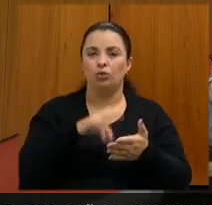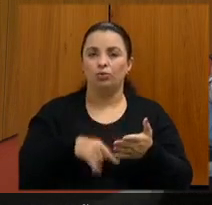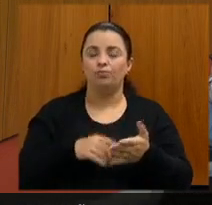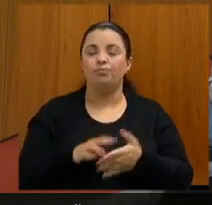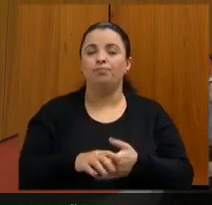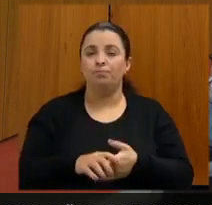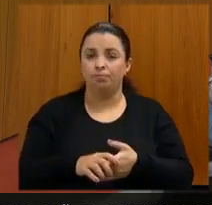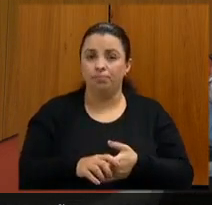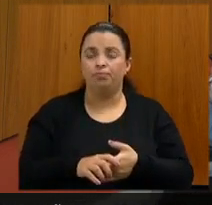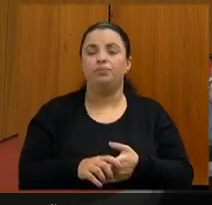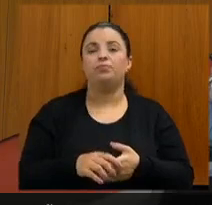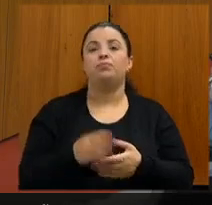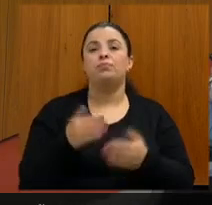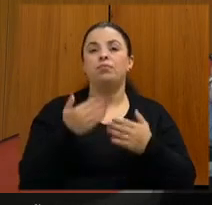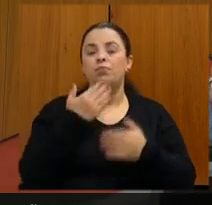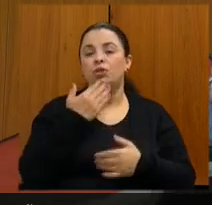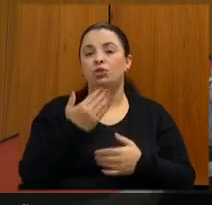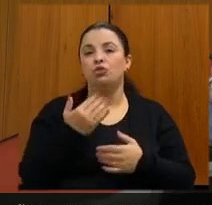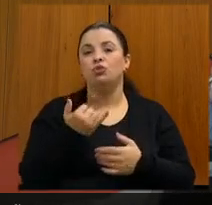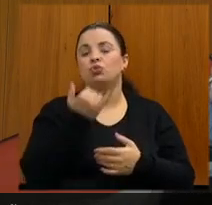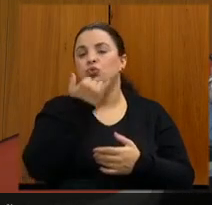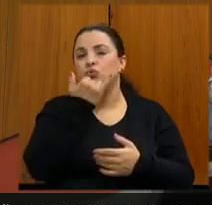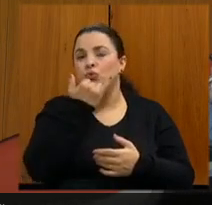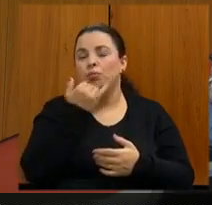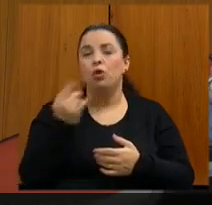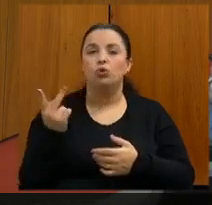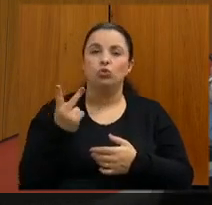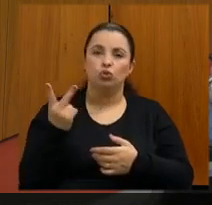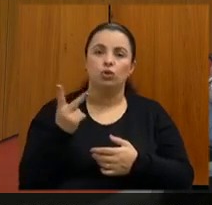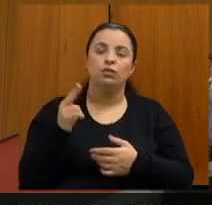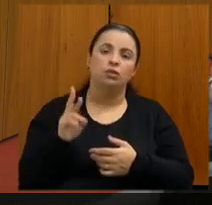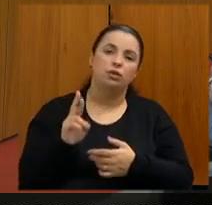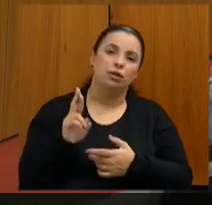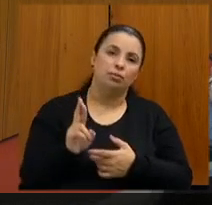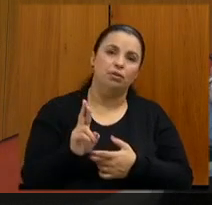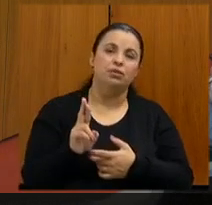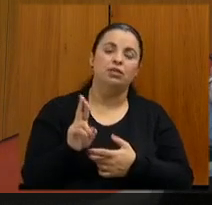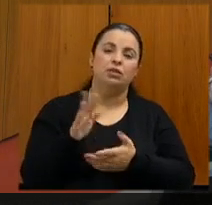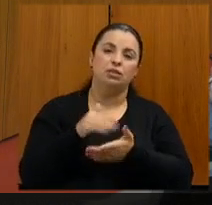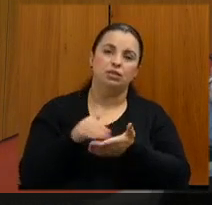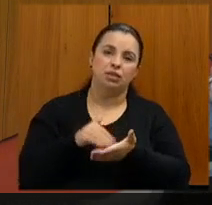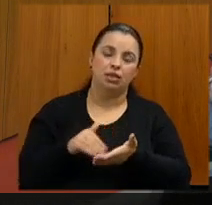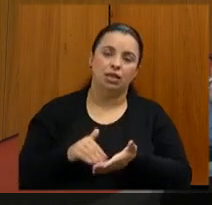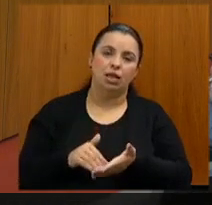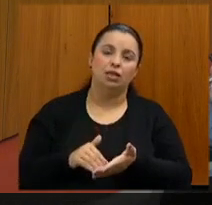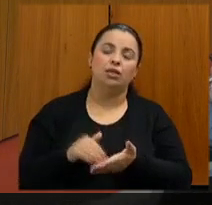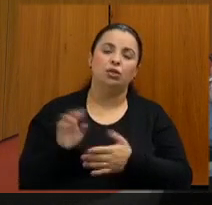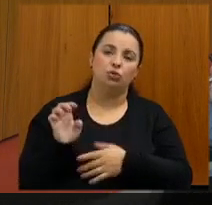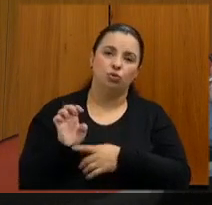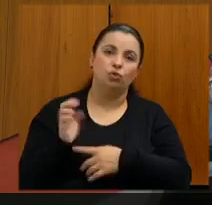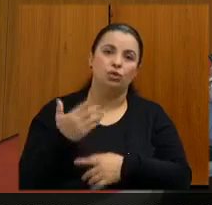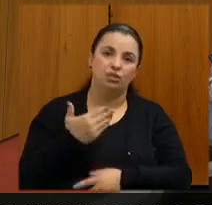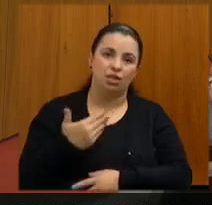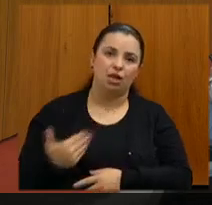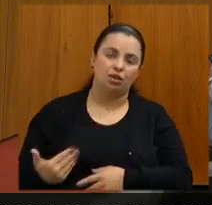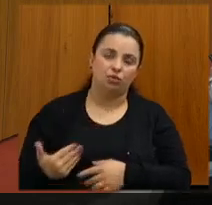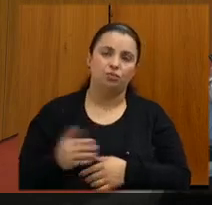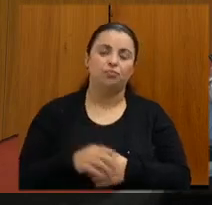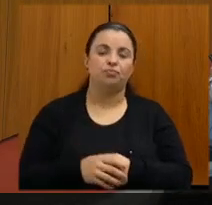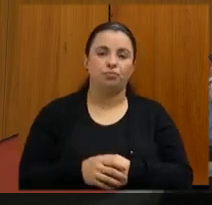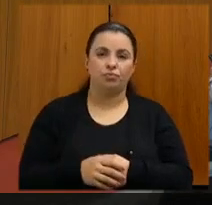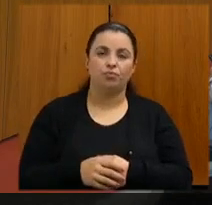desculpa também os dois representantes aí da Meta do Estado